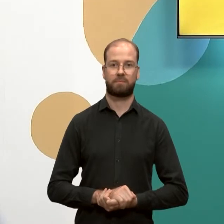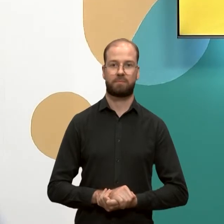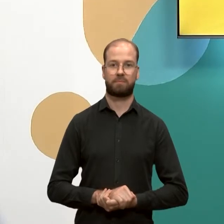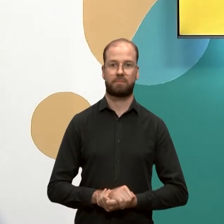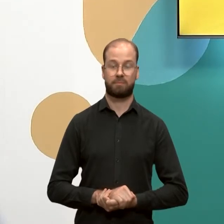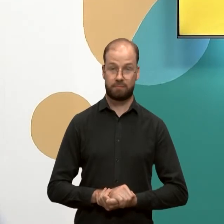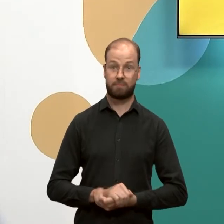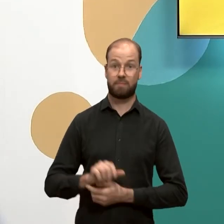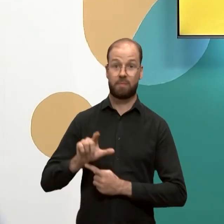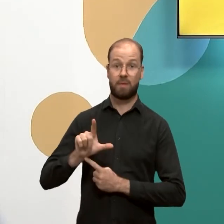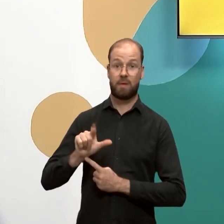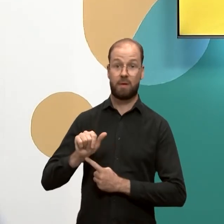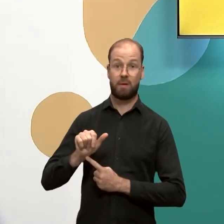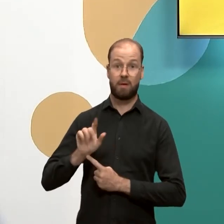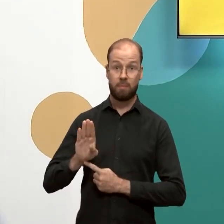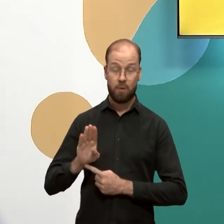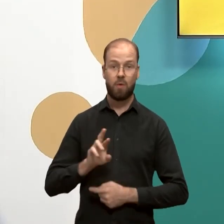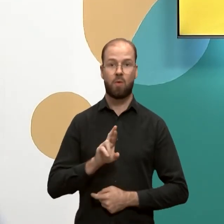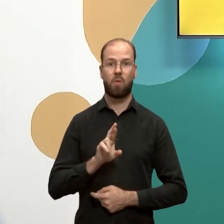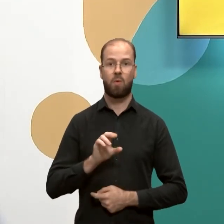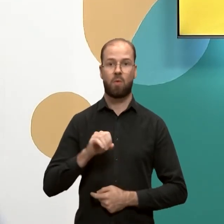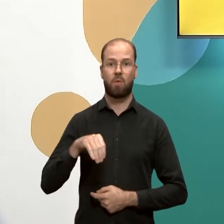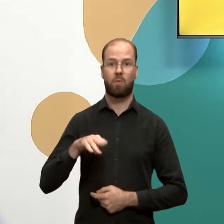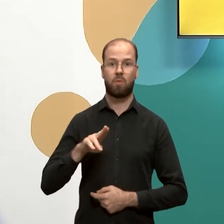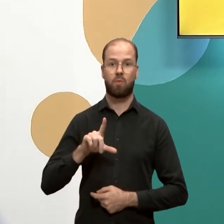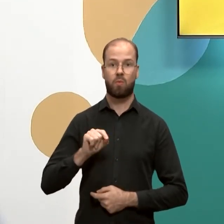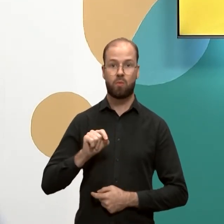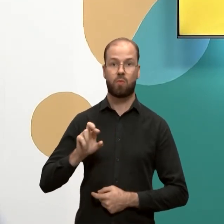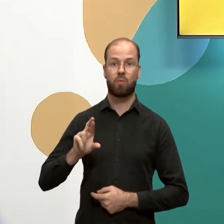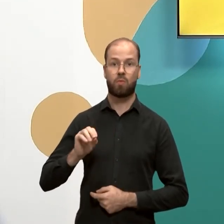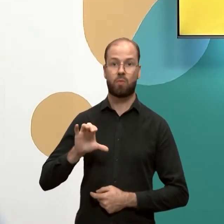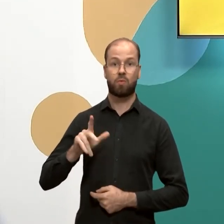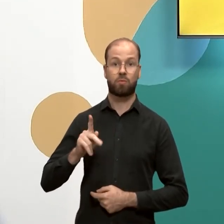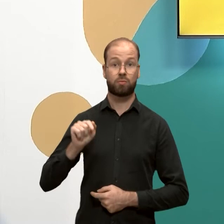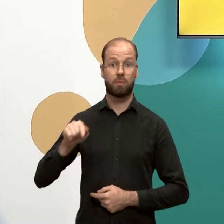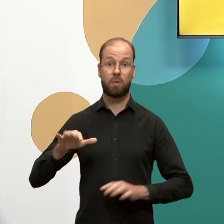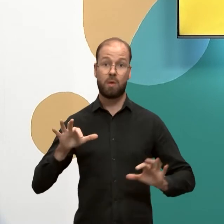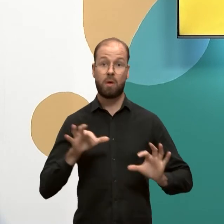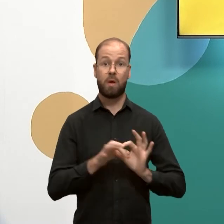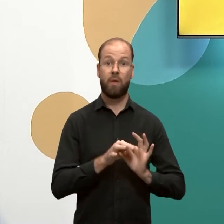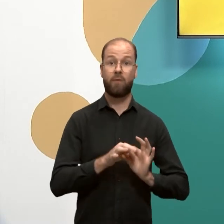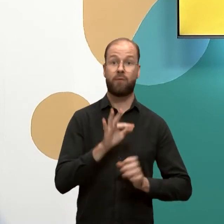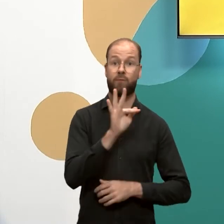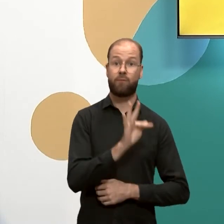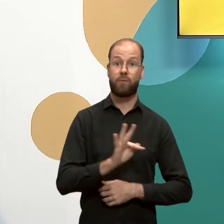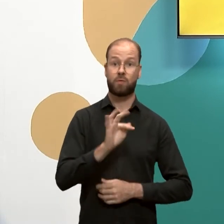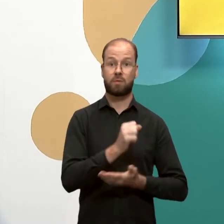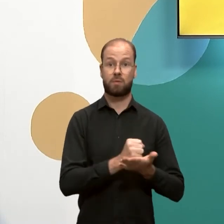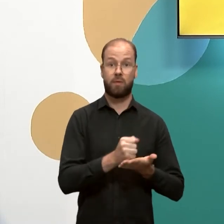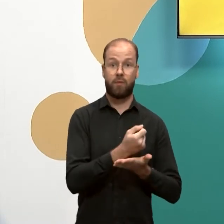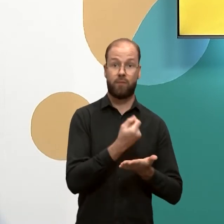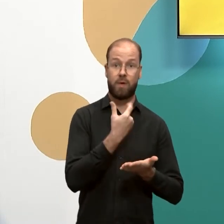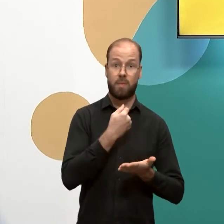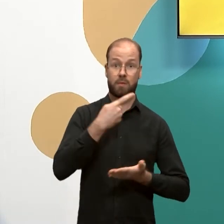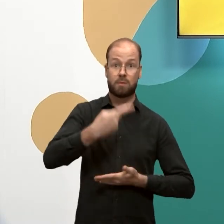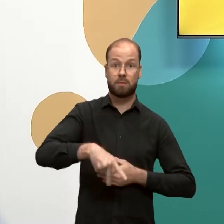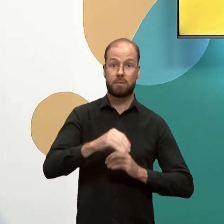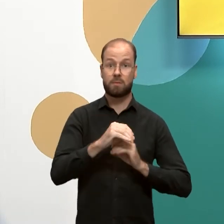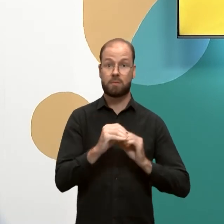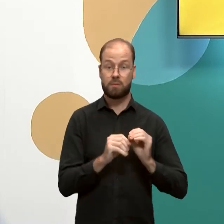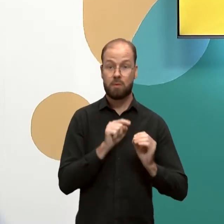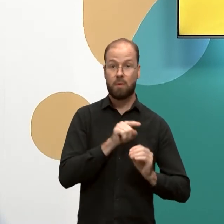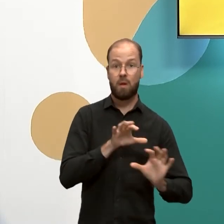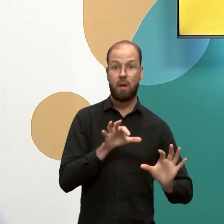O laboratório Rômulo Rocha, que é ligado à Faculdade de Farmácia da UFG, desenvolve atividades de ensino, pesquisa